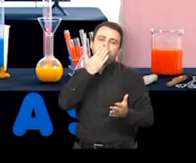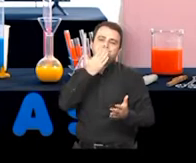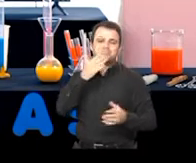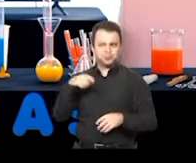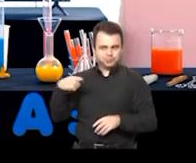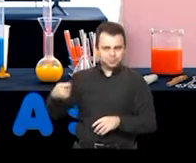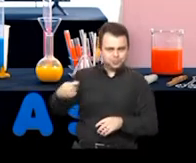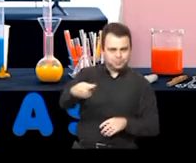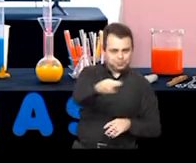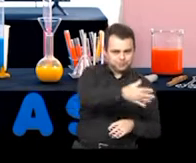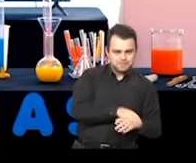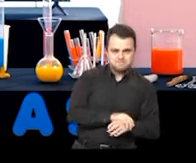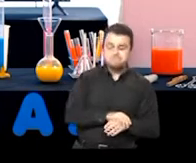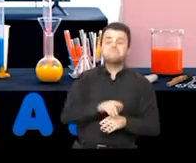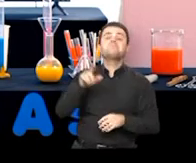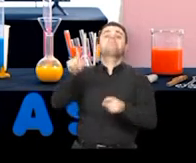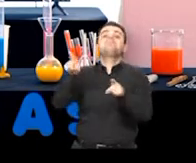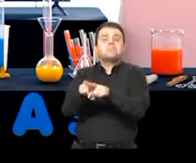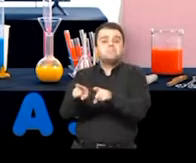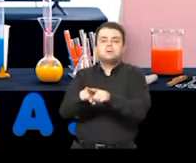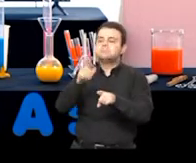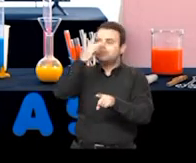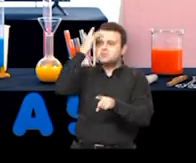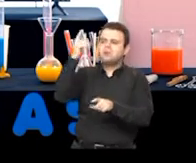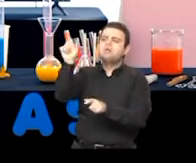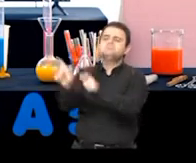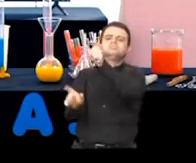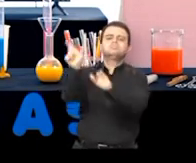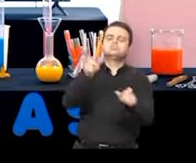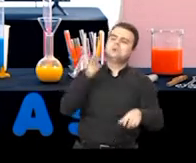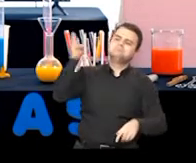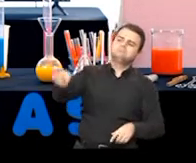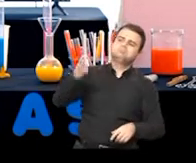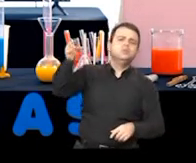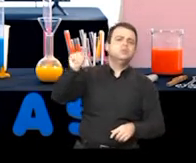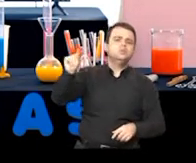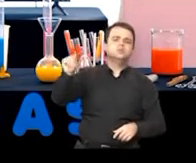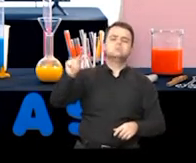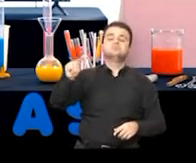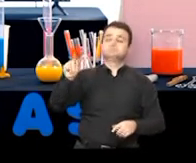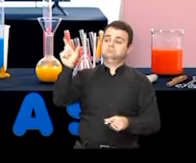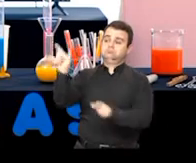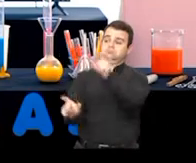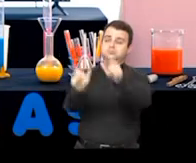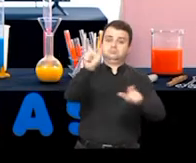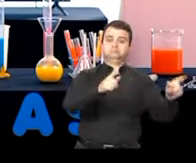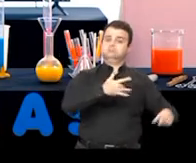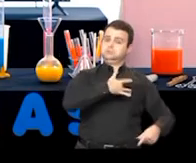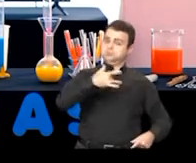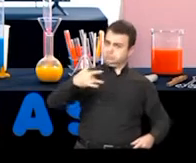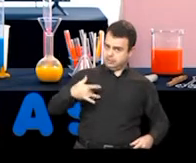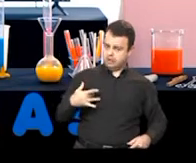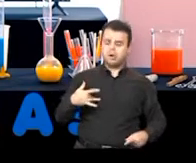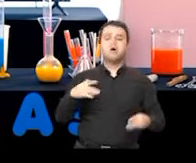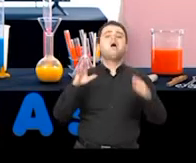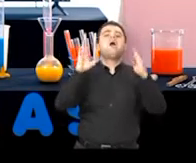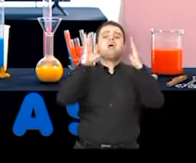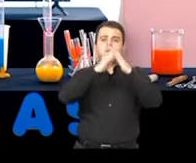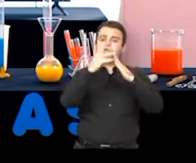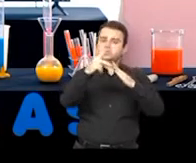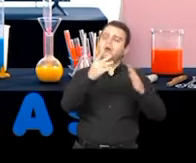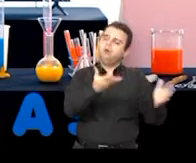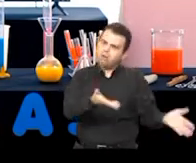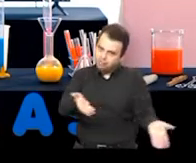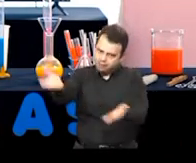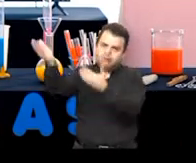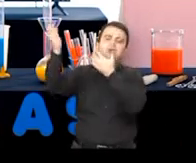também que lá só circulam pessoas que são saudáveis. Então você pode sair de casa, ir lá,